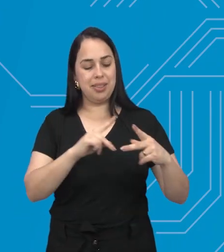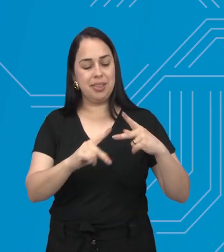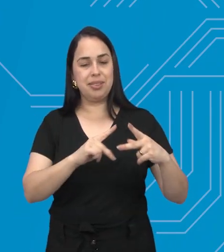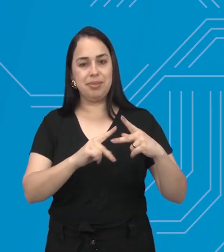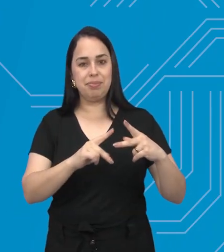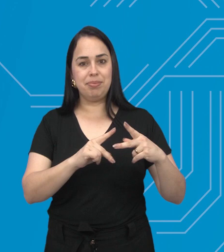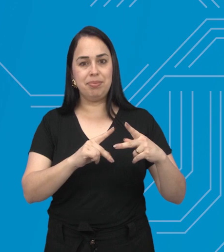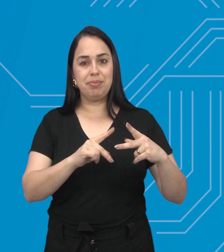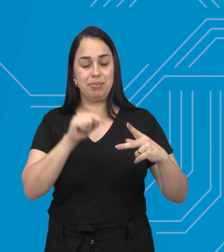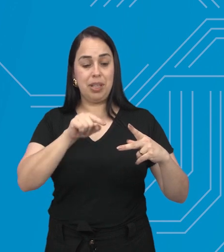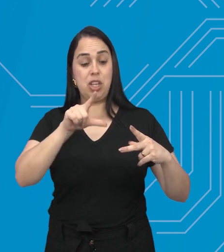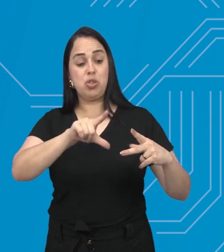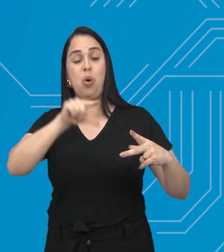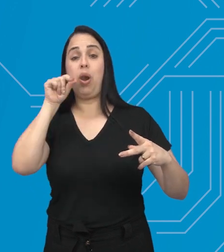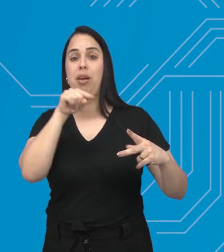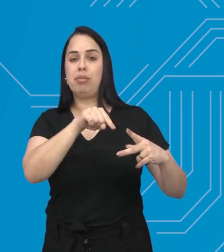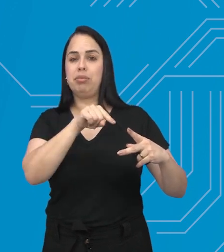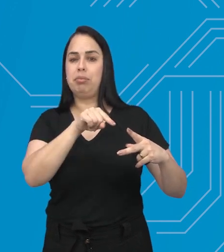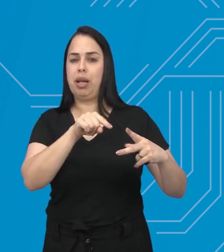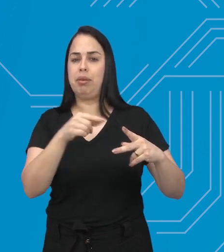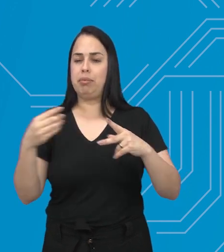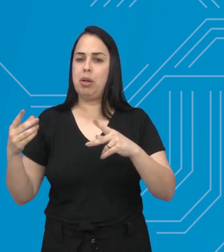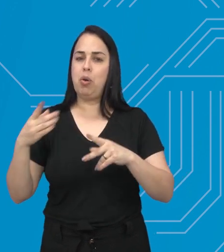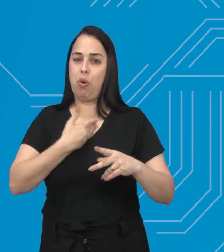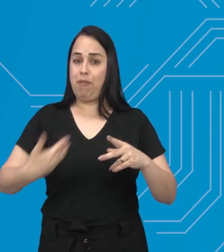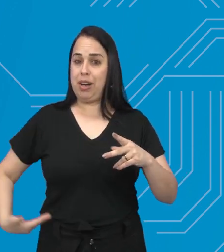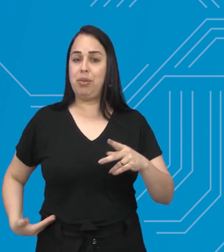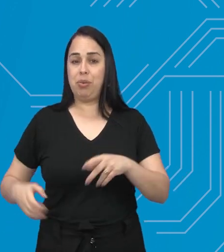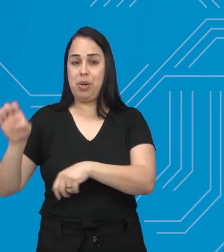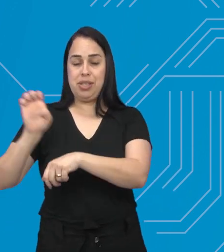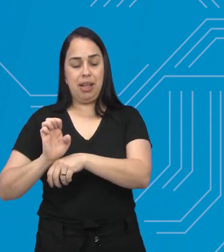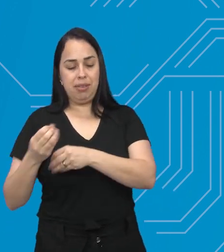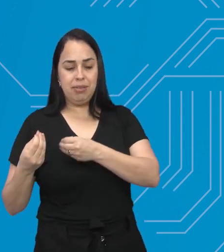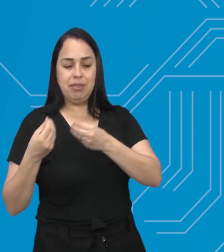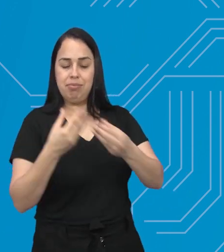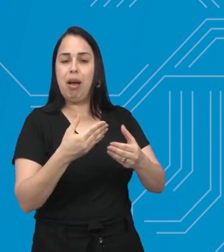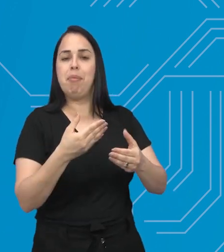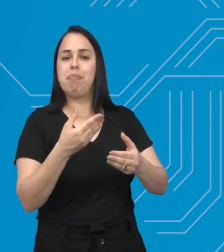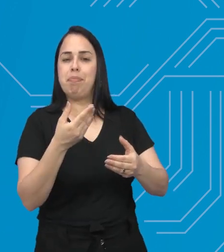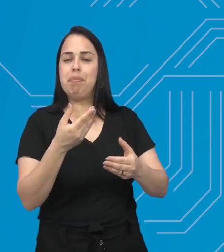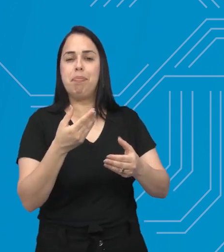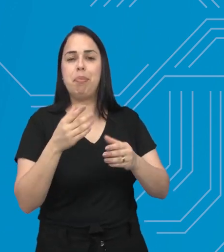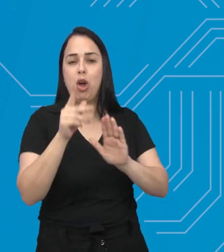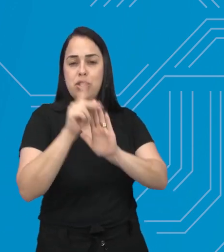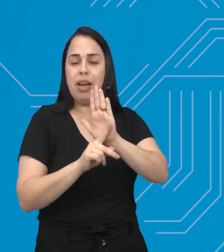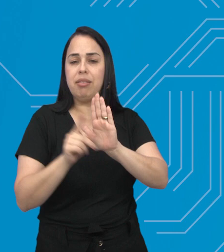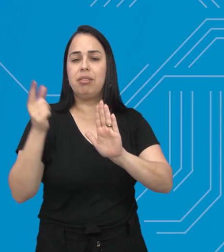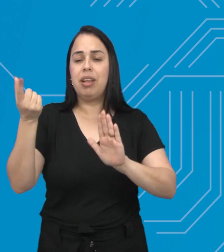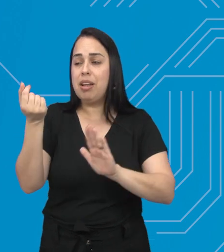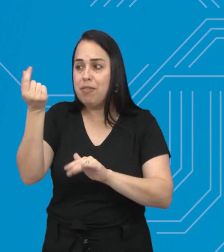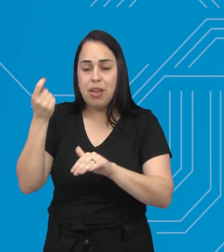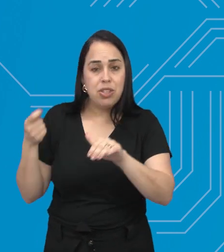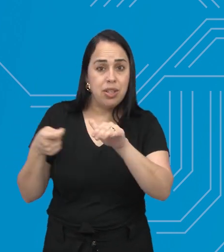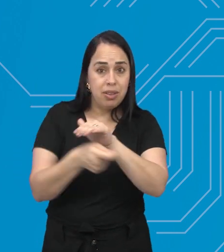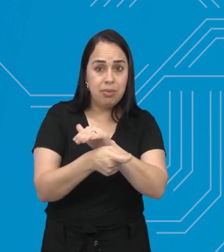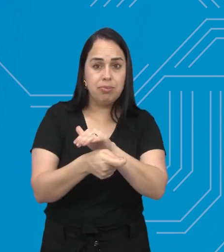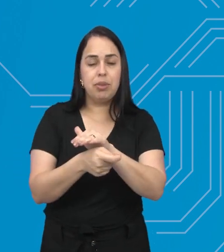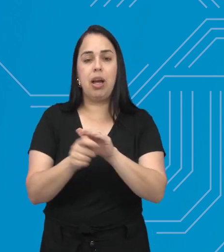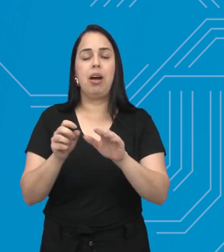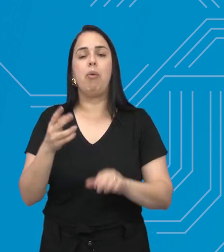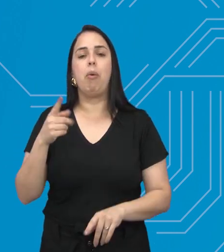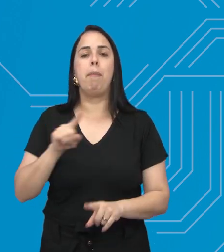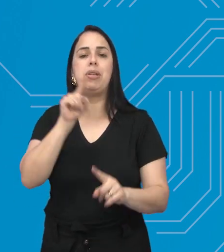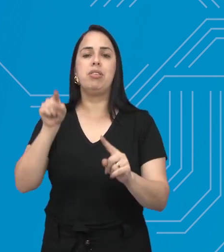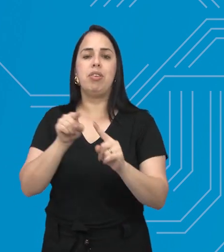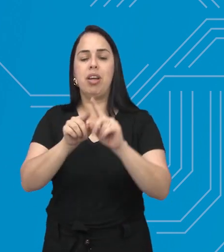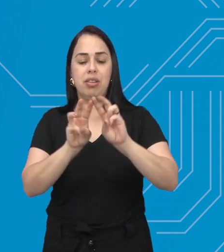dos Campos foi escolhida para receber um projeto piloto do governo do estado, voltado para atrair investimentos internacionais. A ideia